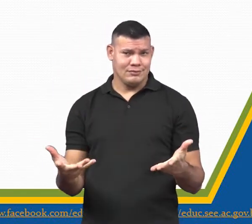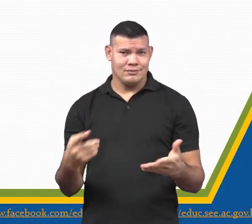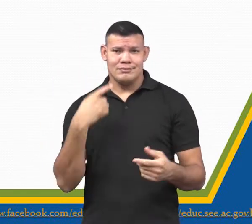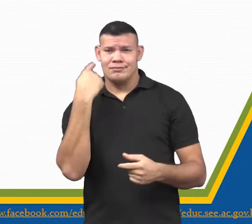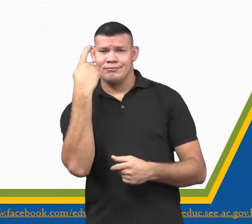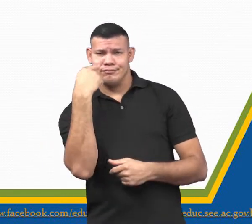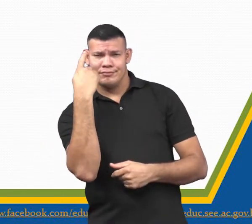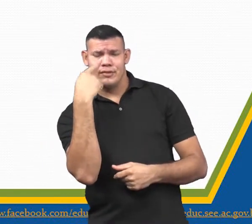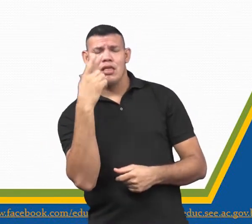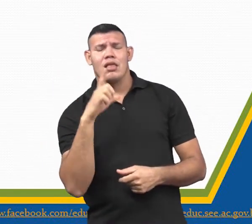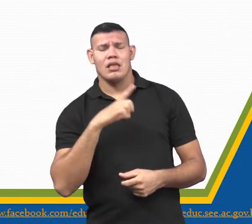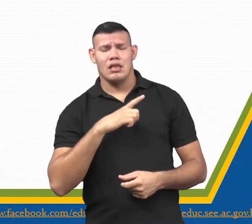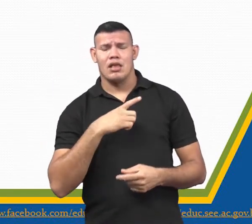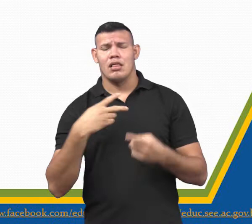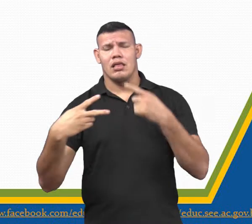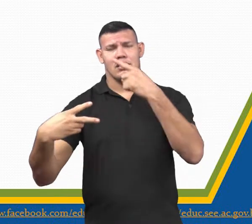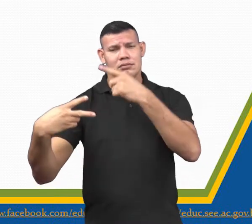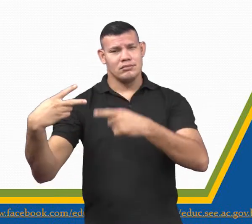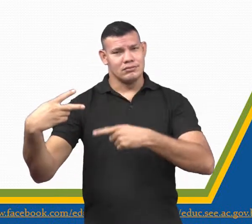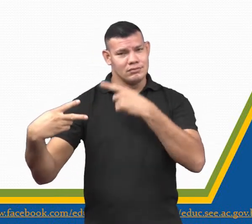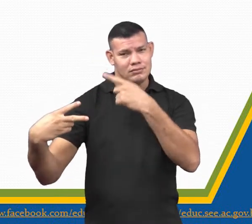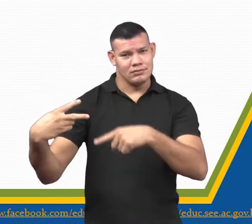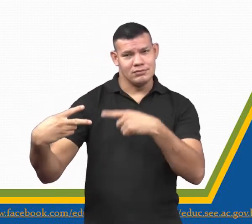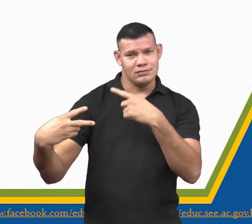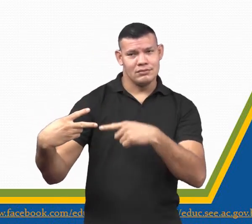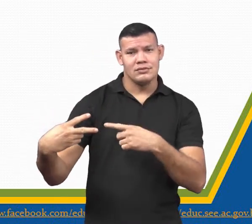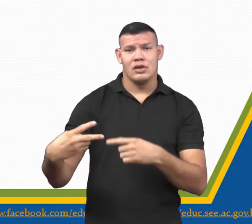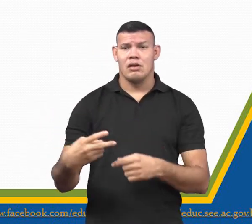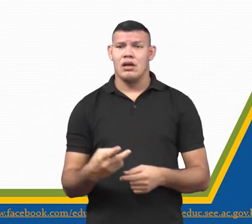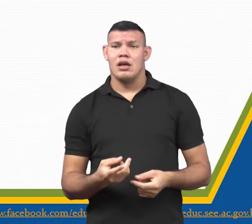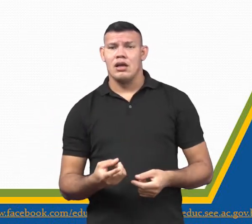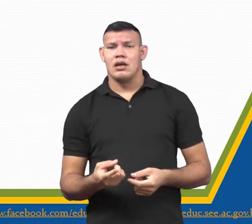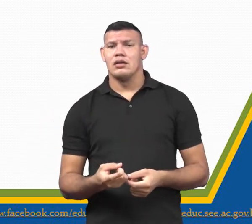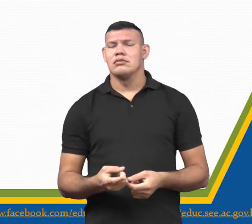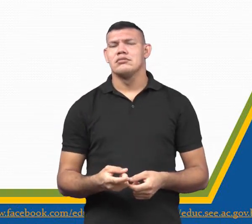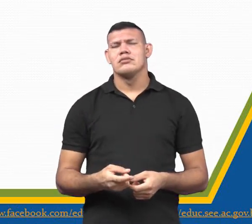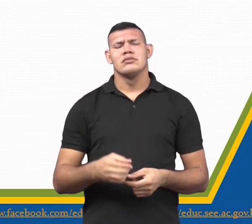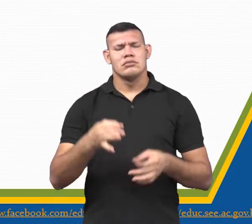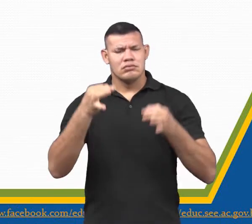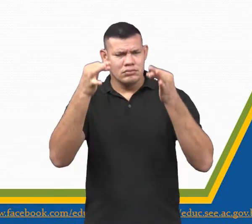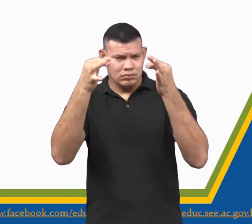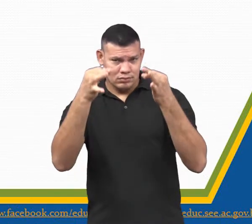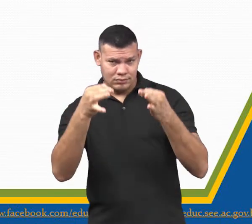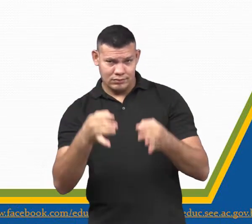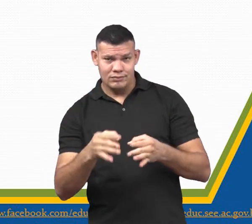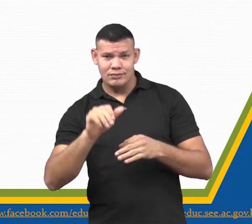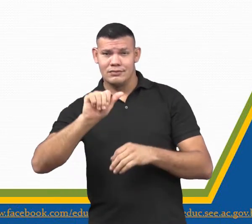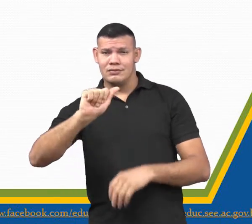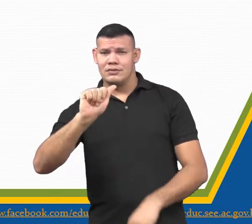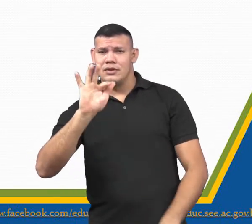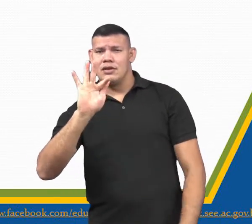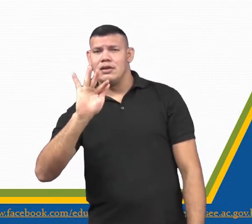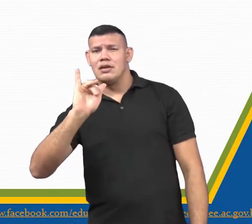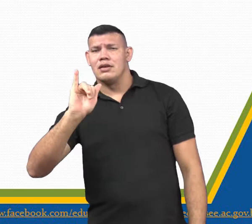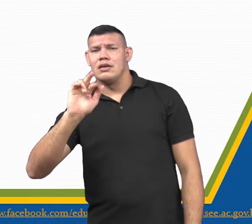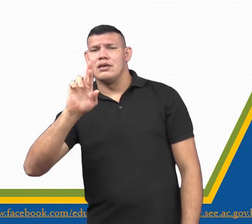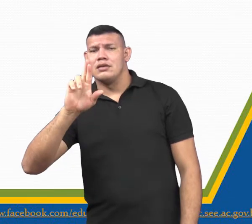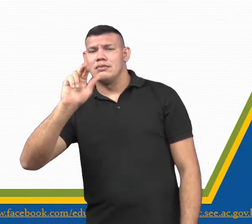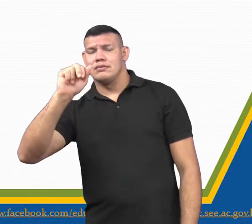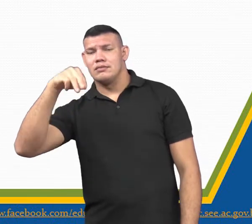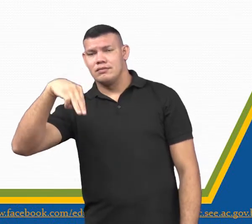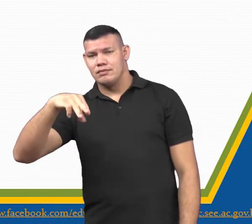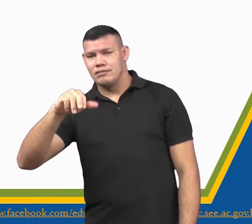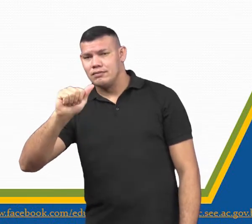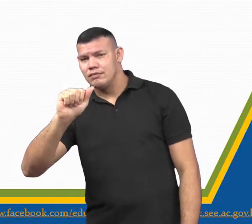dos tipos de imperativo. Tenemos el imperativo afirmativo y el imperativo